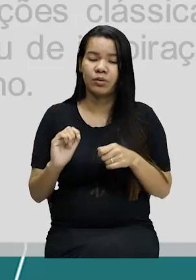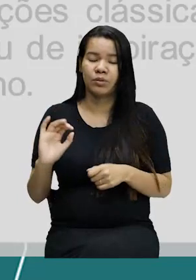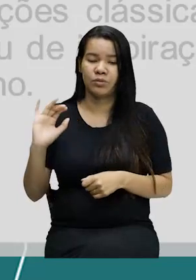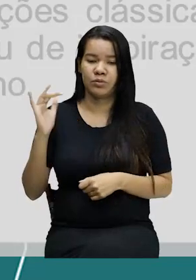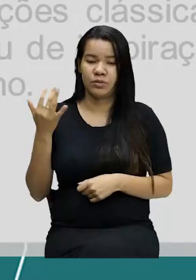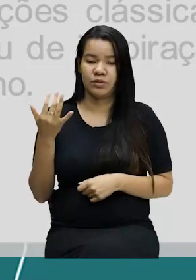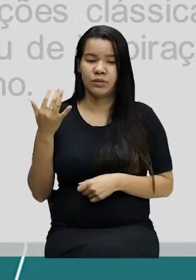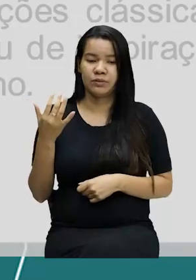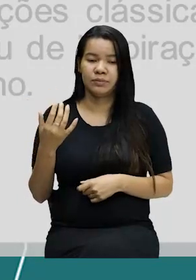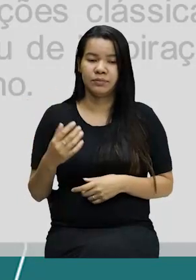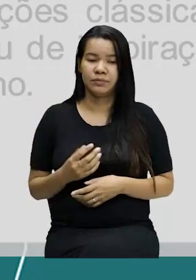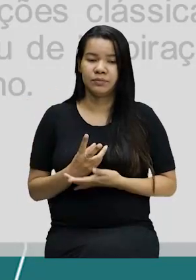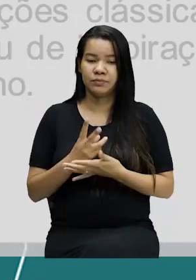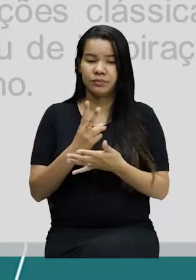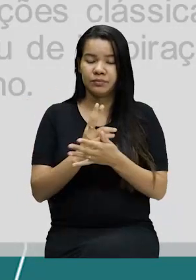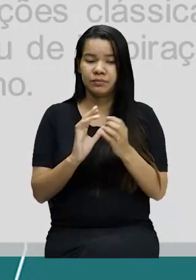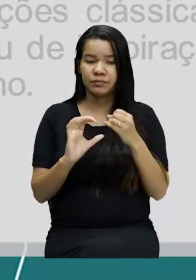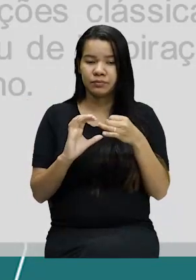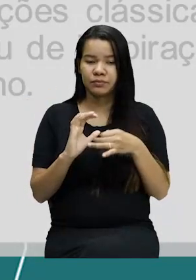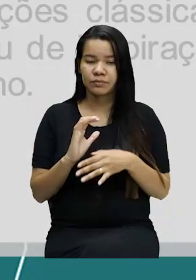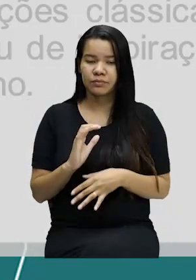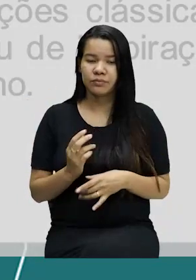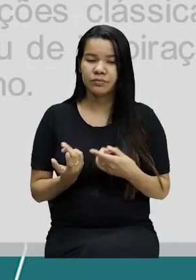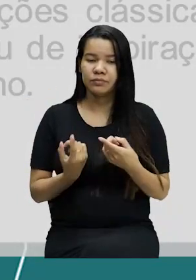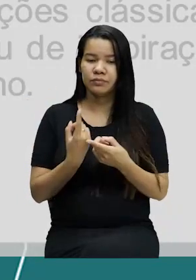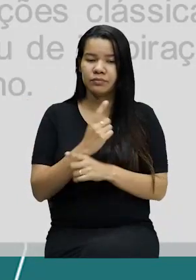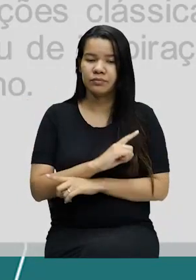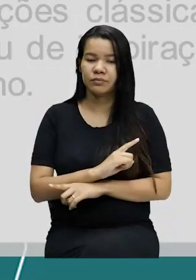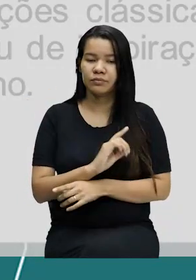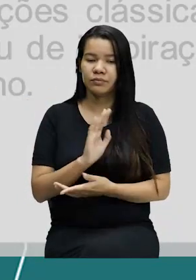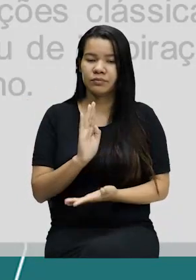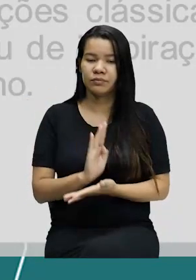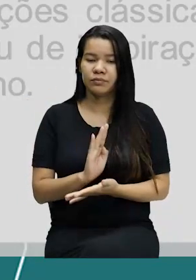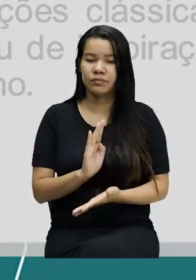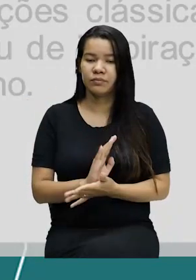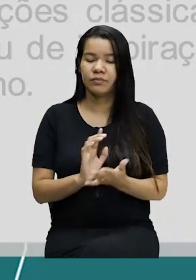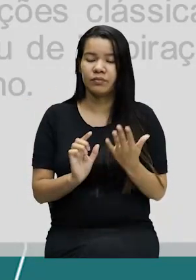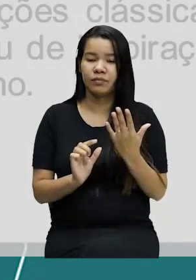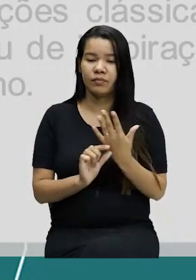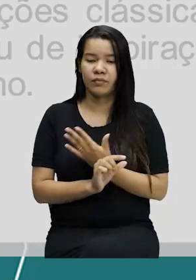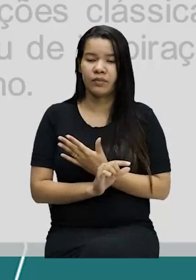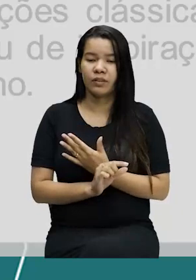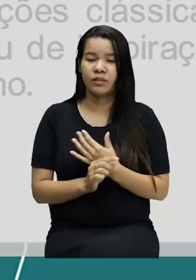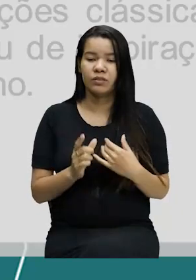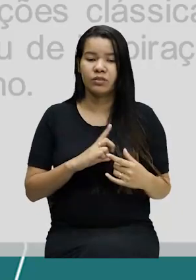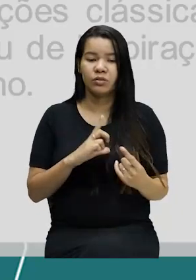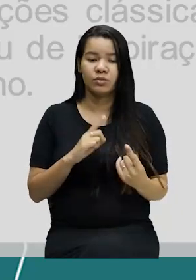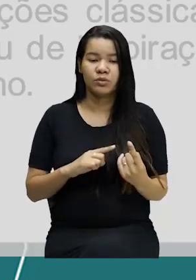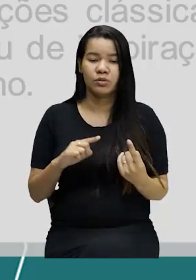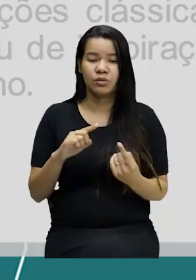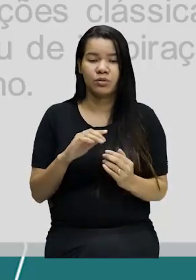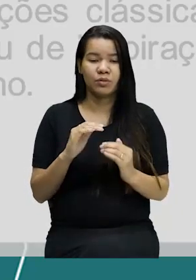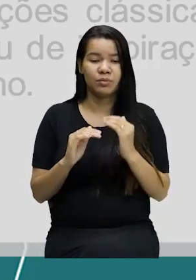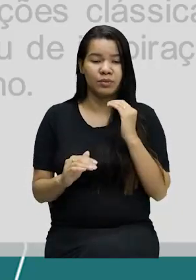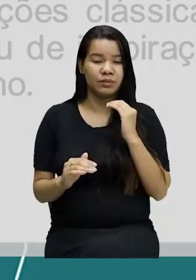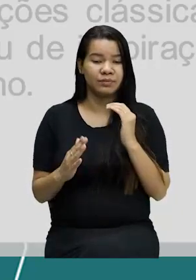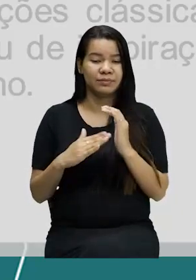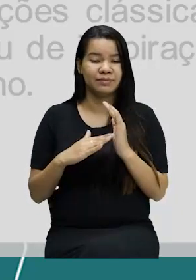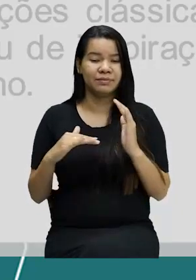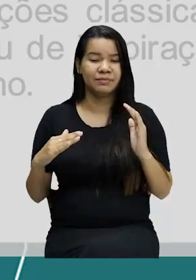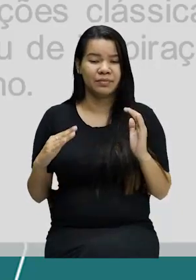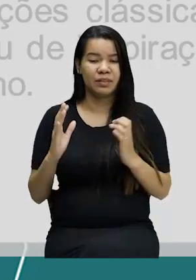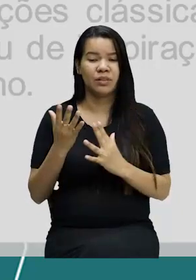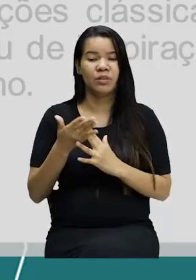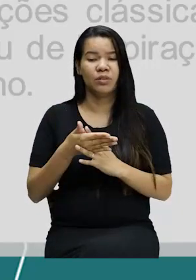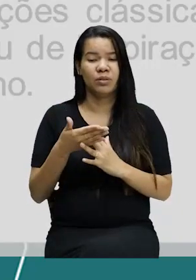oposição ao barroco. Os autores do arcadismo tinham como objetivo romper com a estética barroca, opondo-se aos exageros